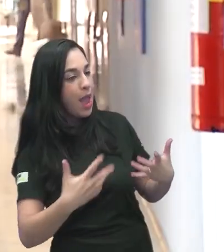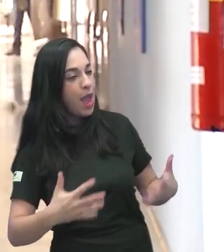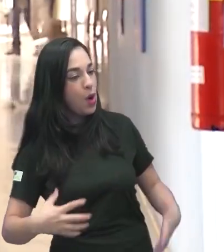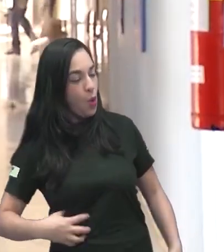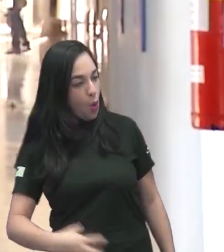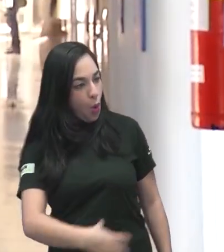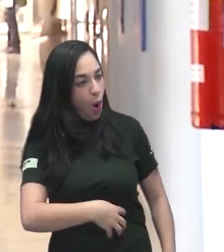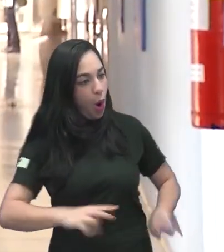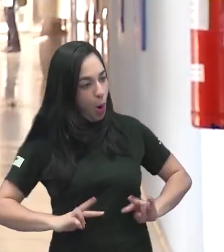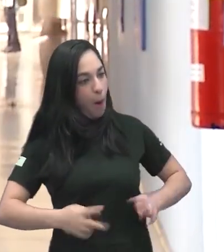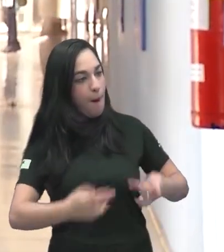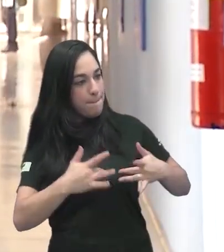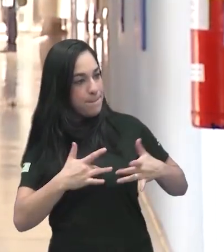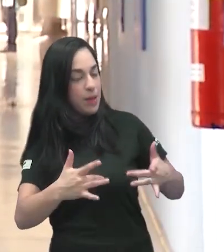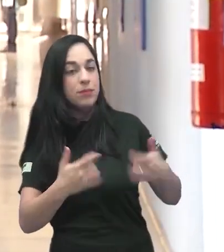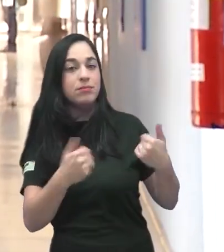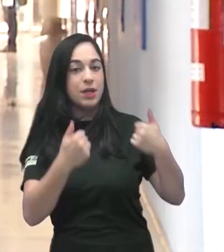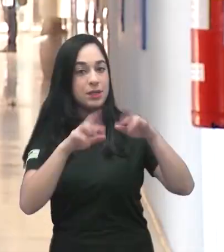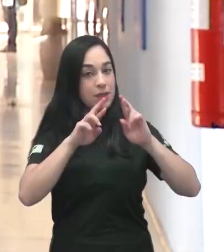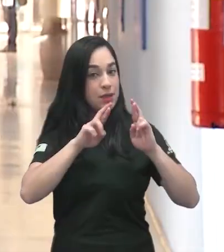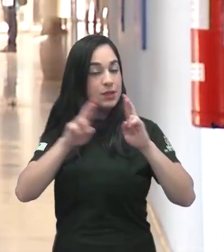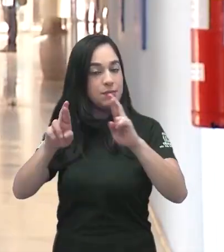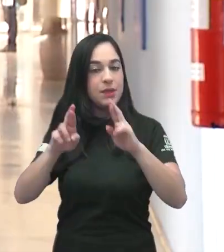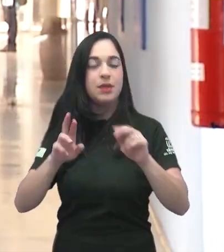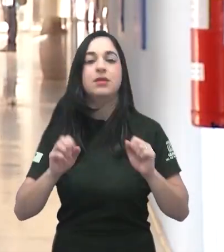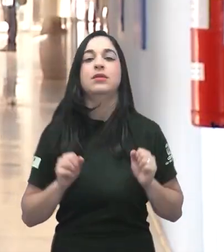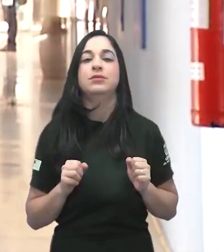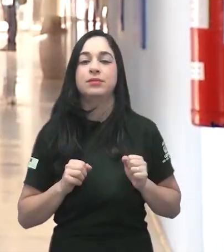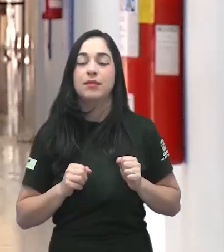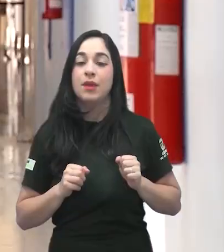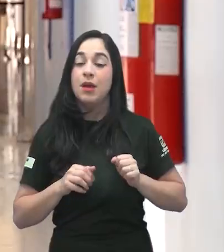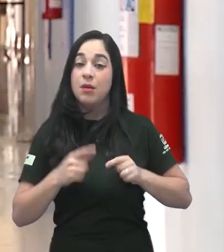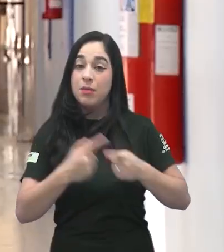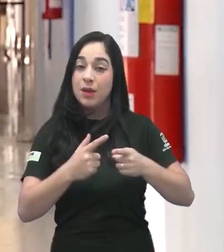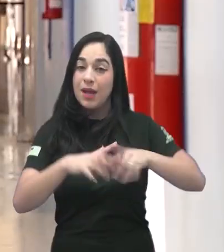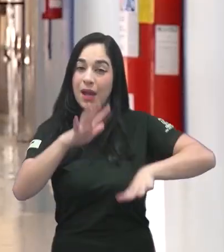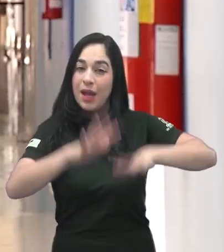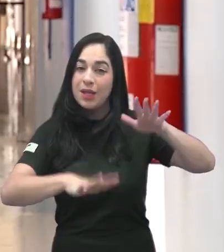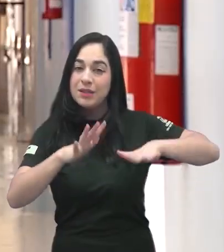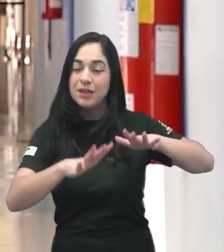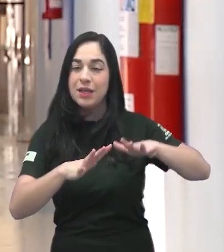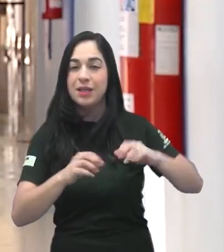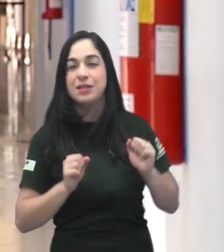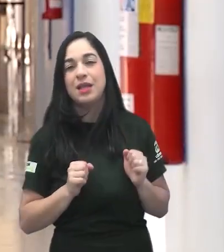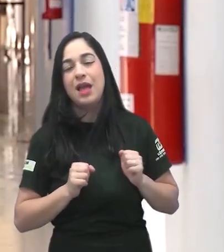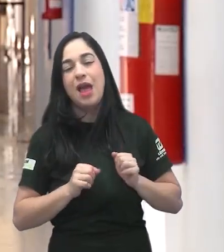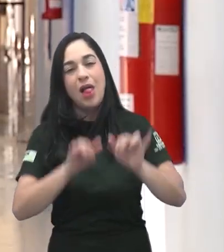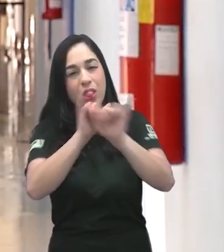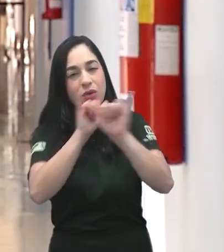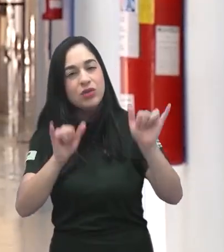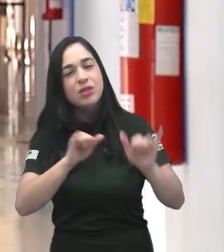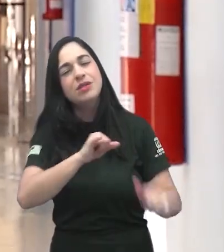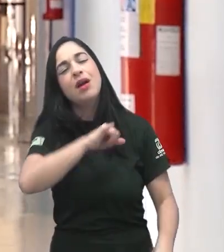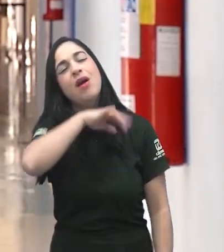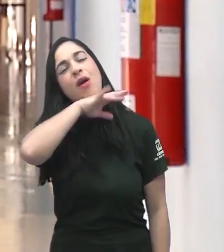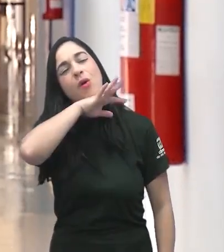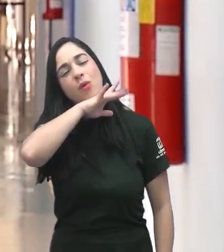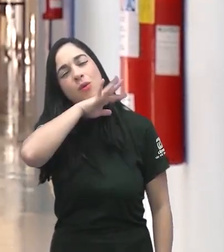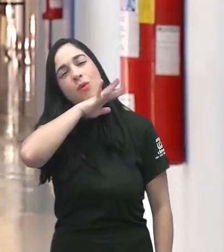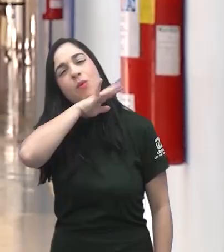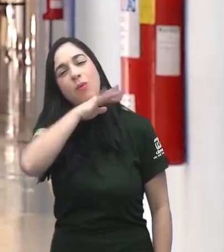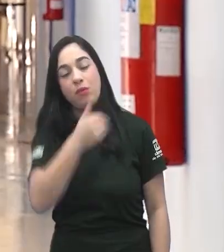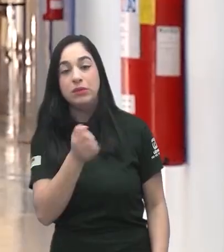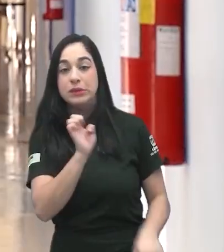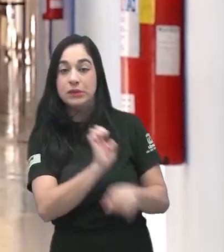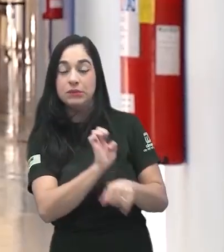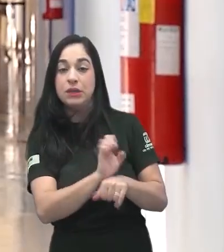é fundamental para que a decisão possa ser respeitada. Muitas vezes, pelo impacto da notícia ruim, pela questão da